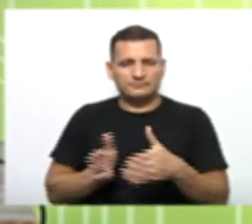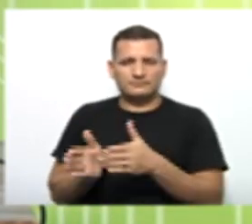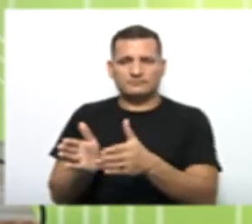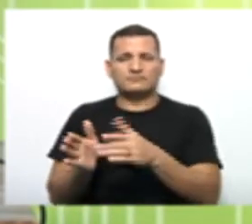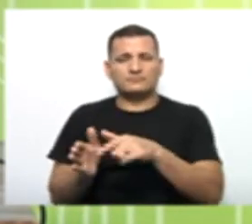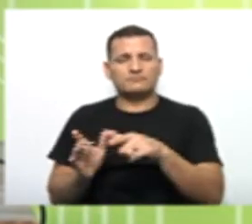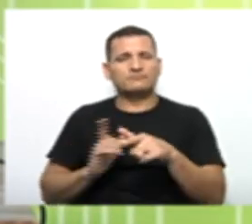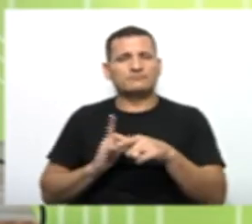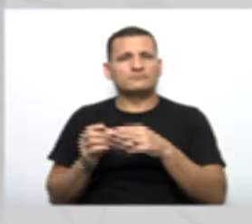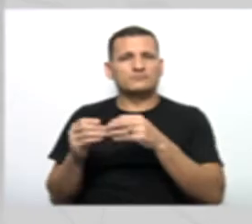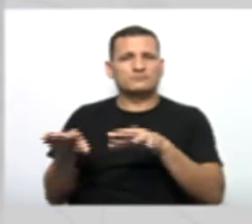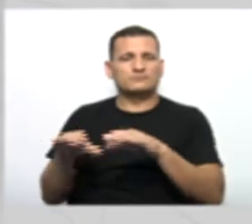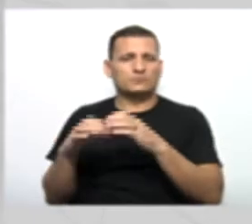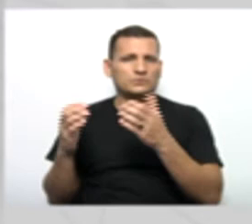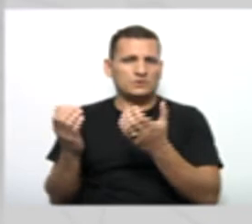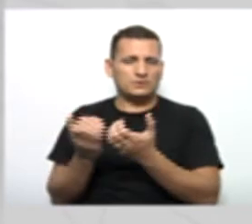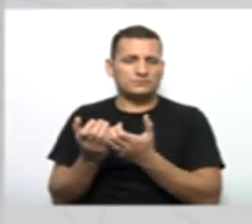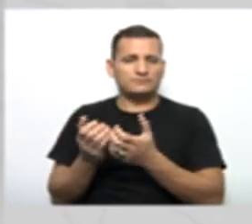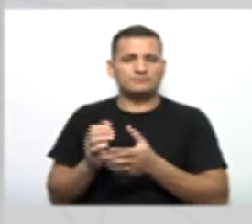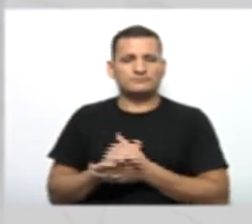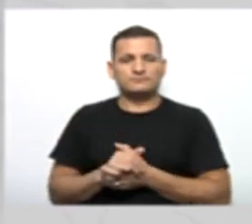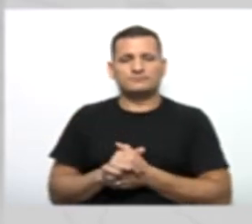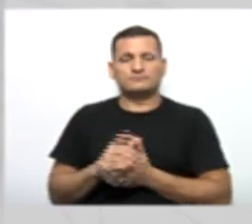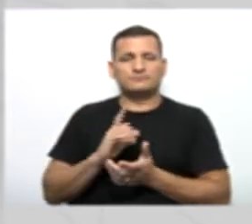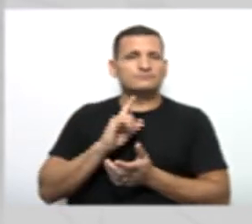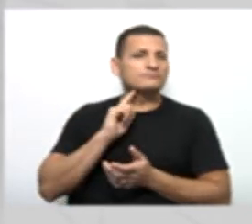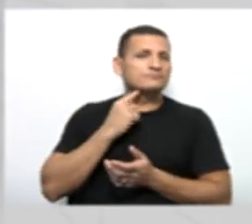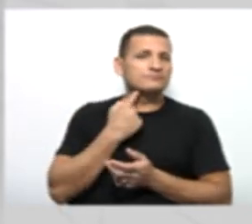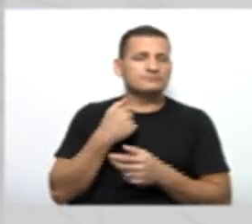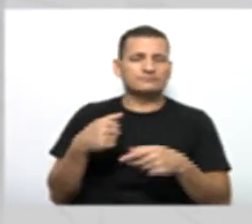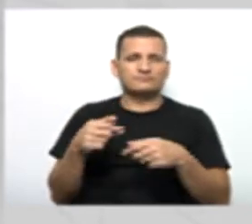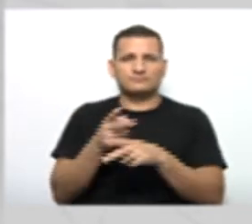que estão abaixo. Temos também a poluição do ar.